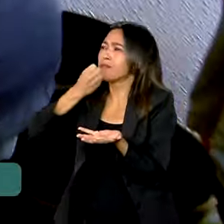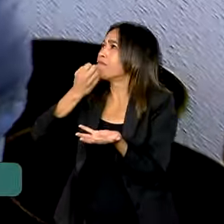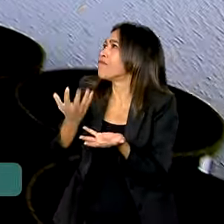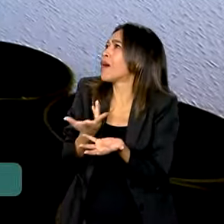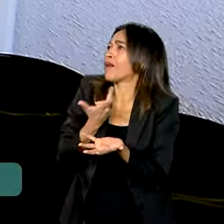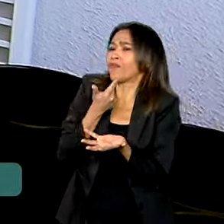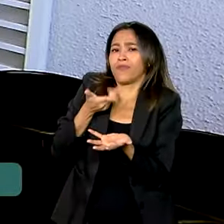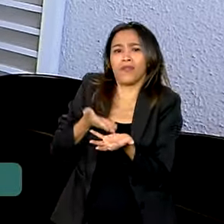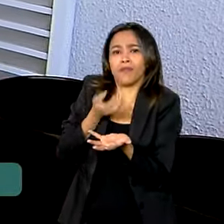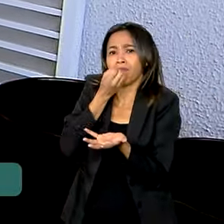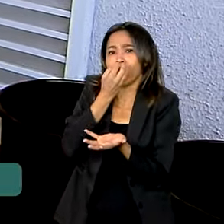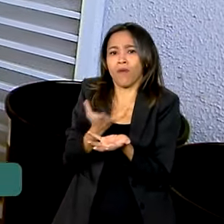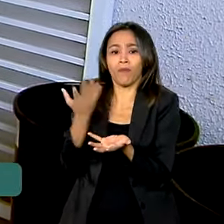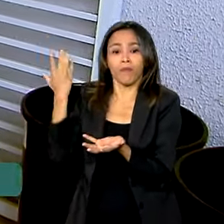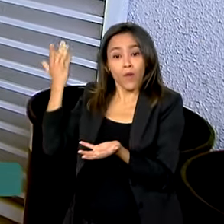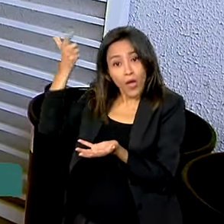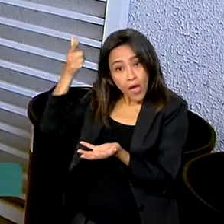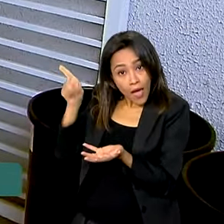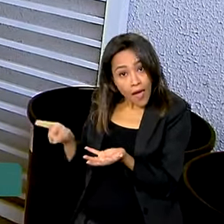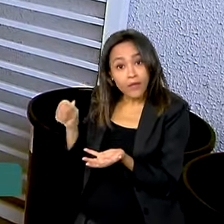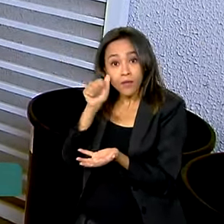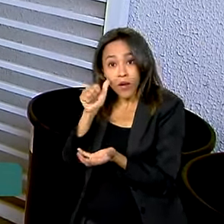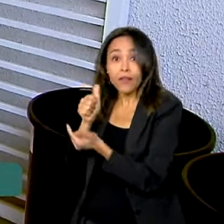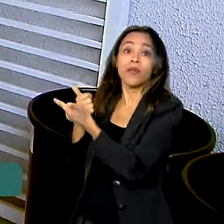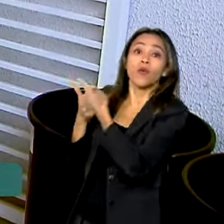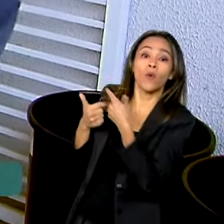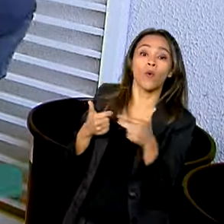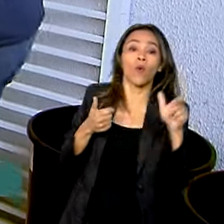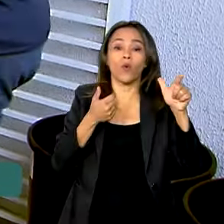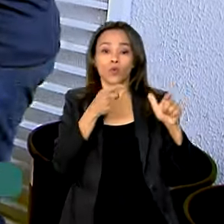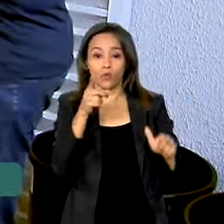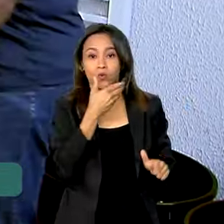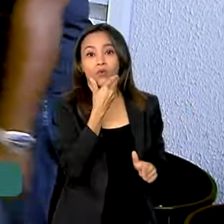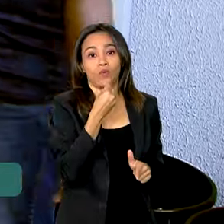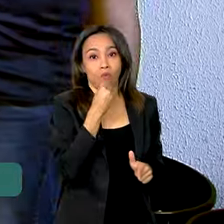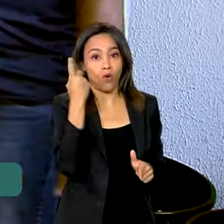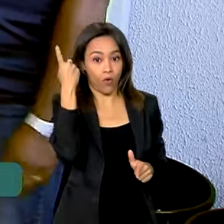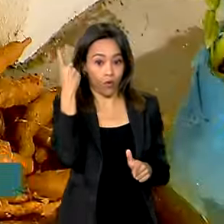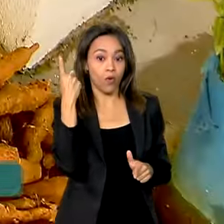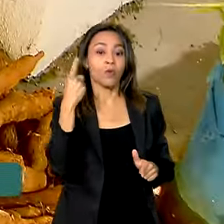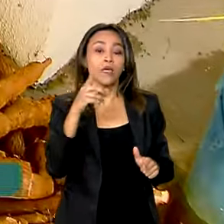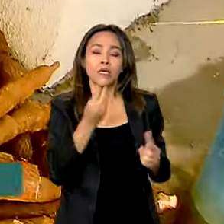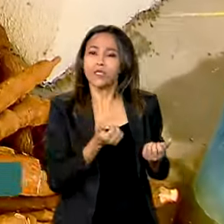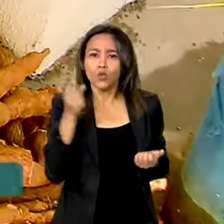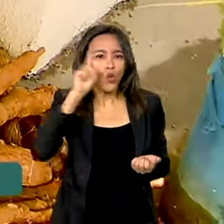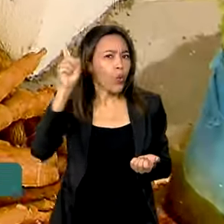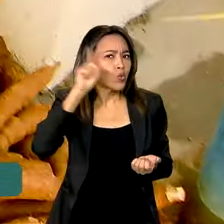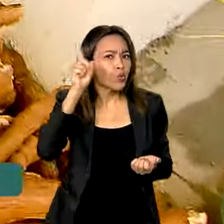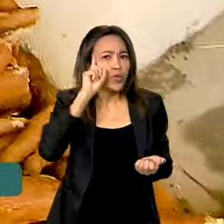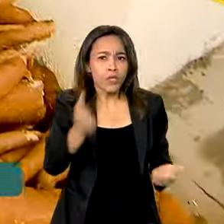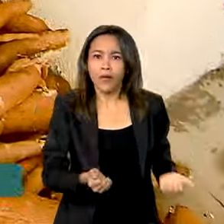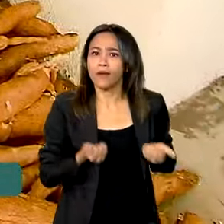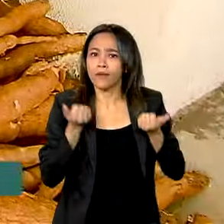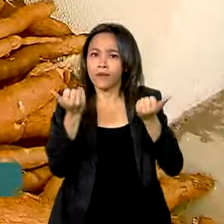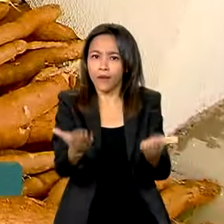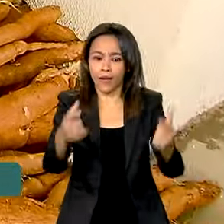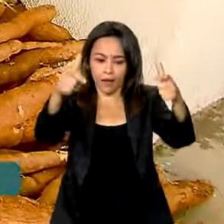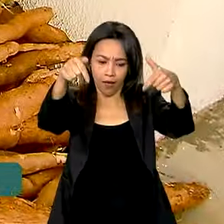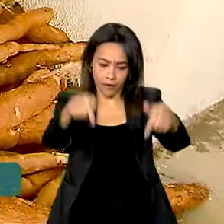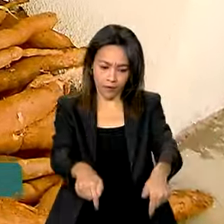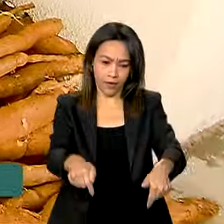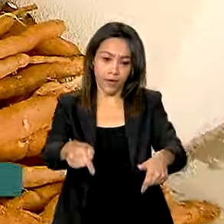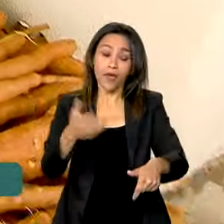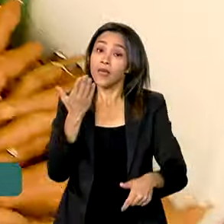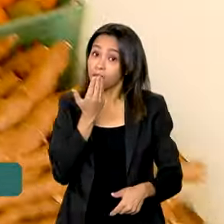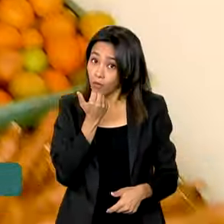da Elisângela, outros 5 produtores familiares entregam regularmente alimentos aqui. E é